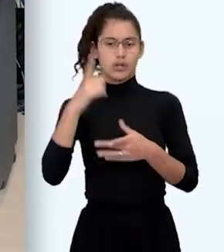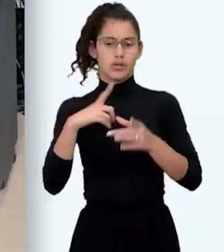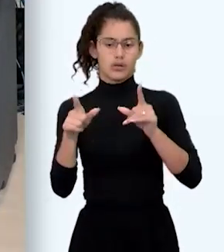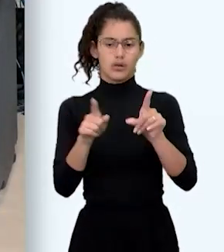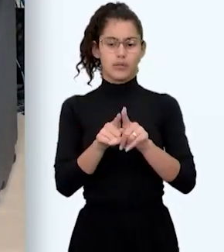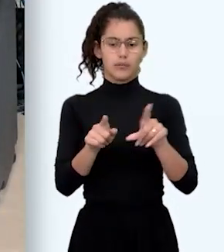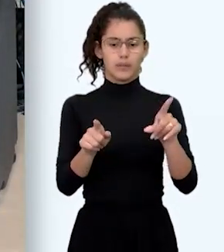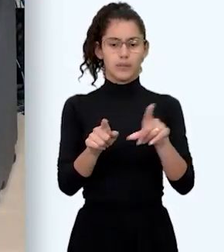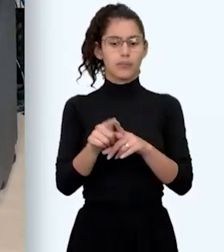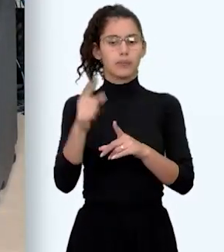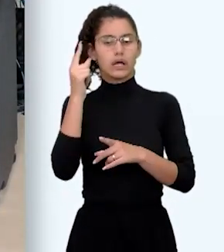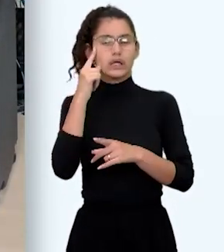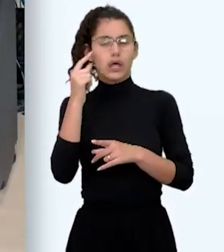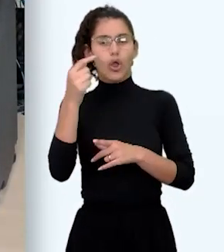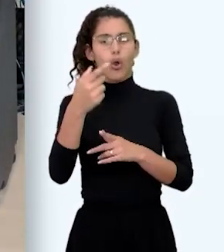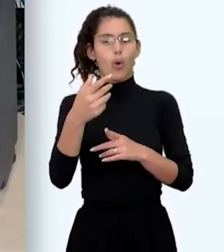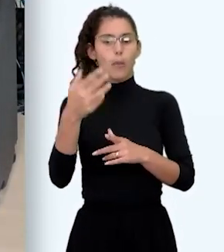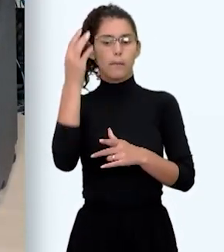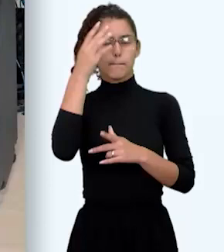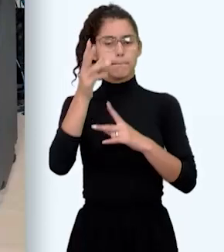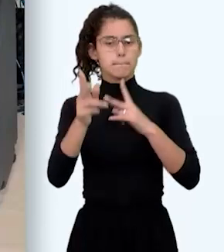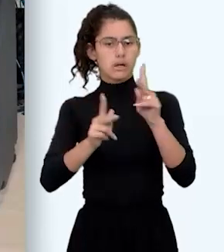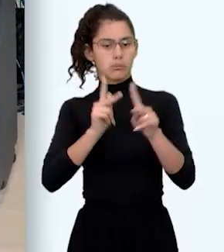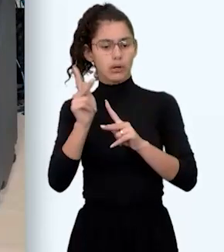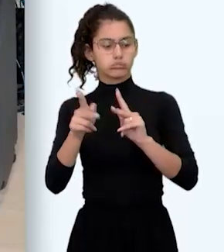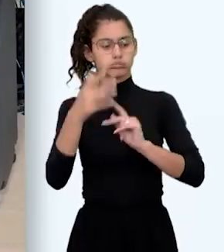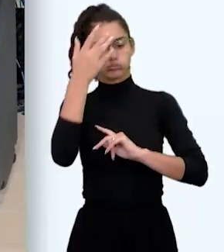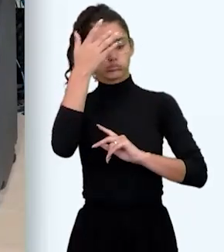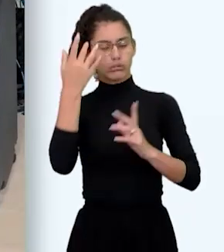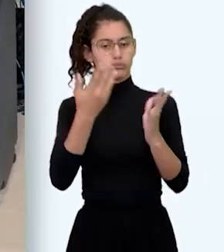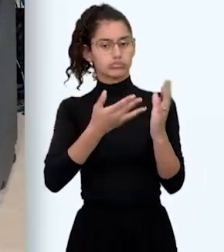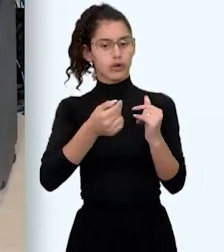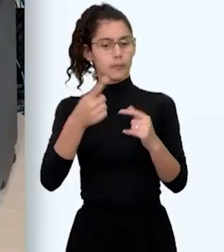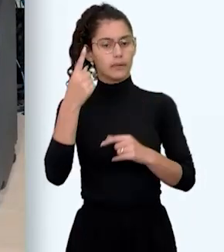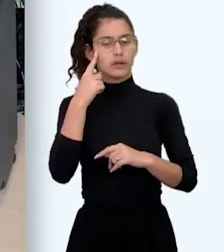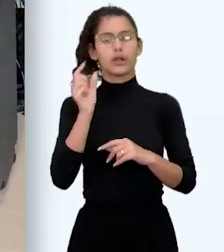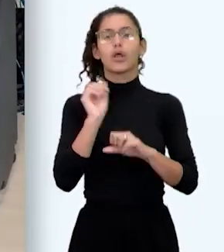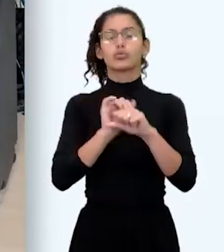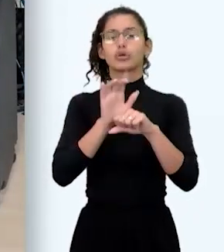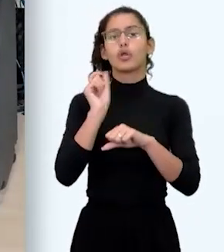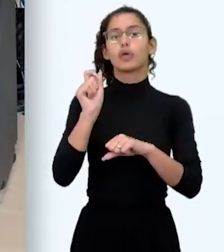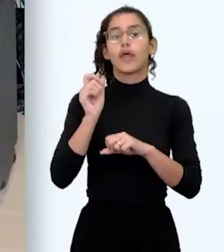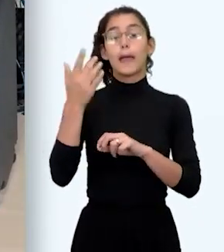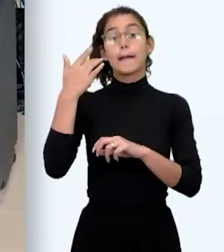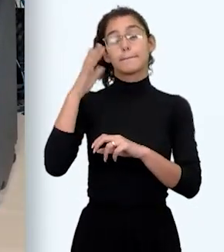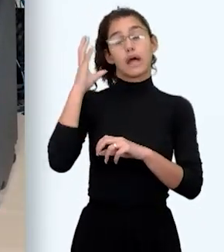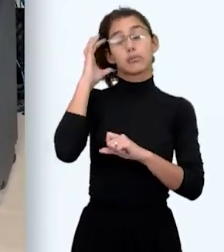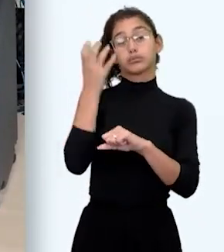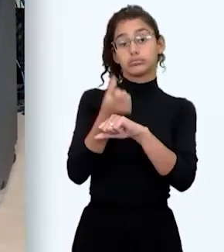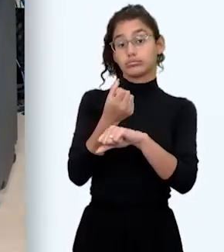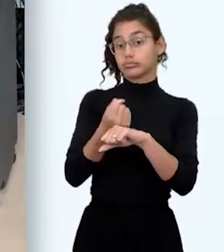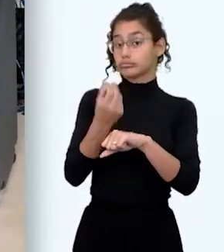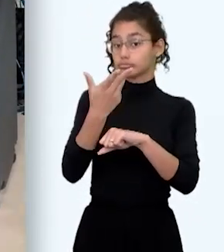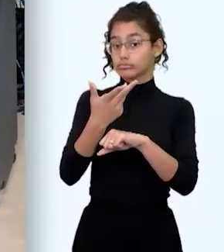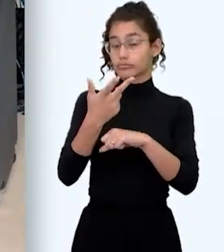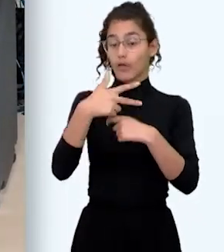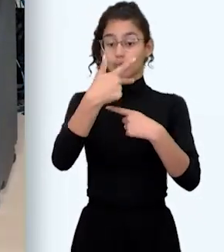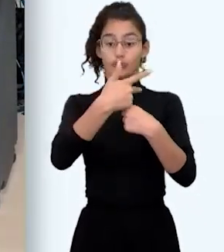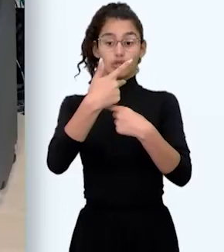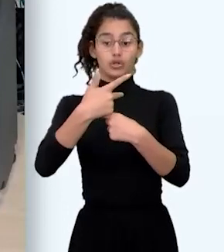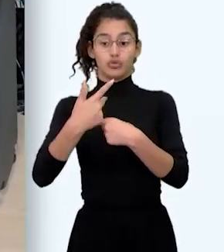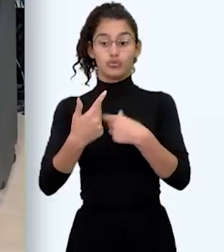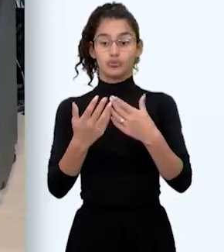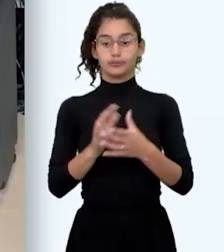né? Pensando nesse público jovem, bem diversificado também, você sugere o quê? Mais o podcast, mais o